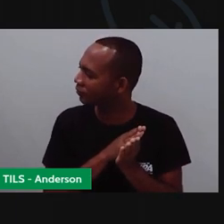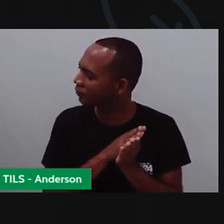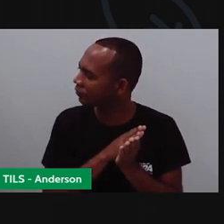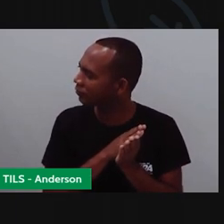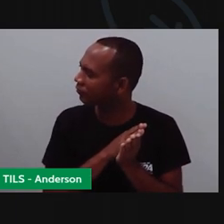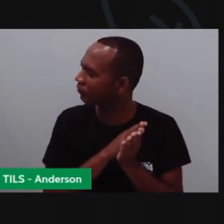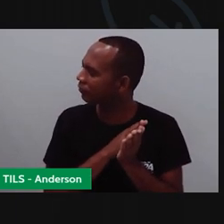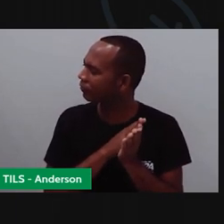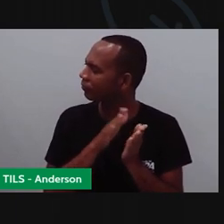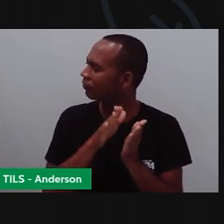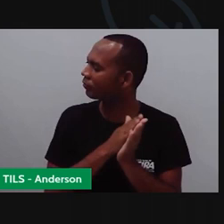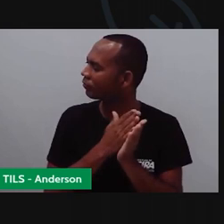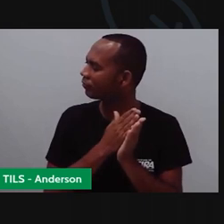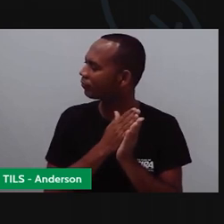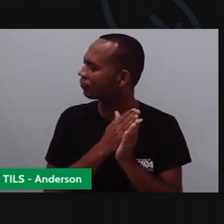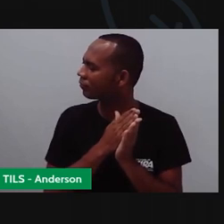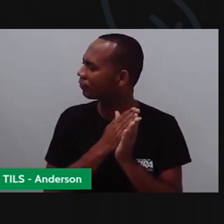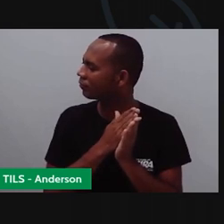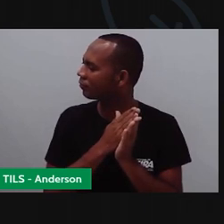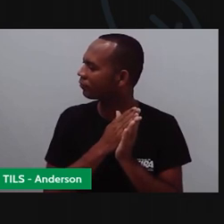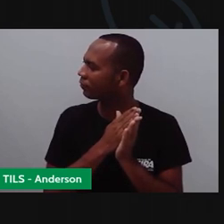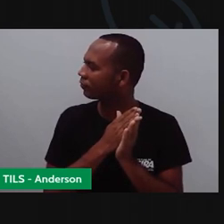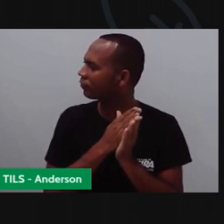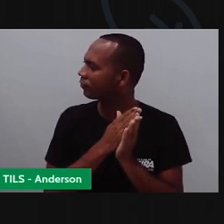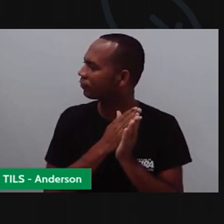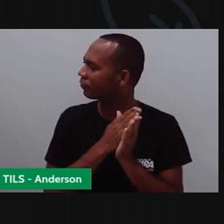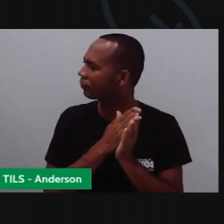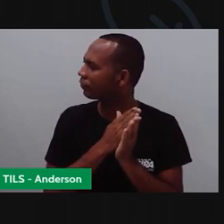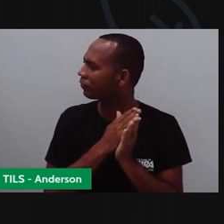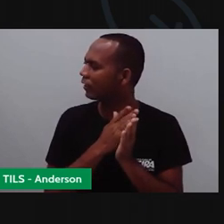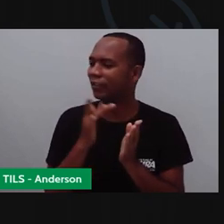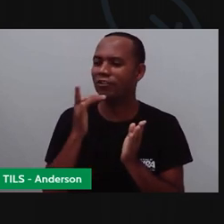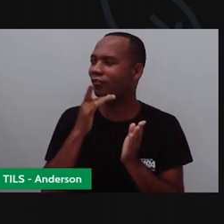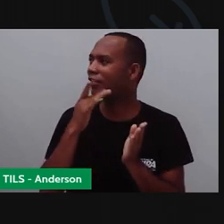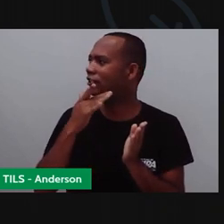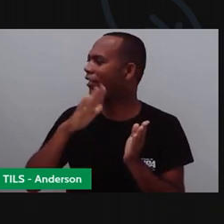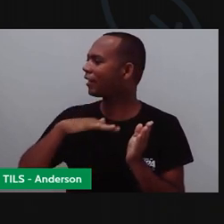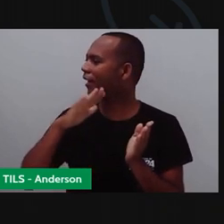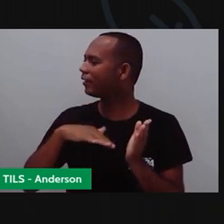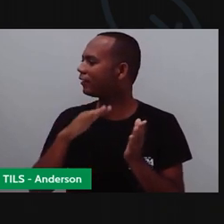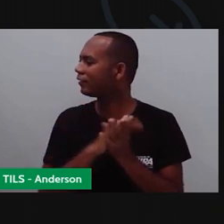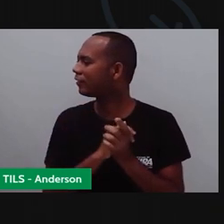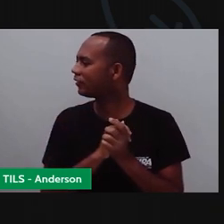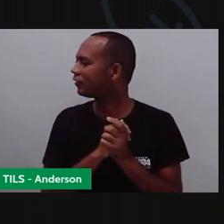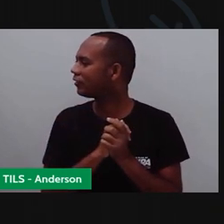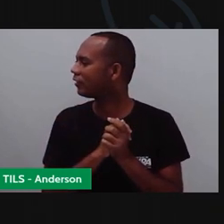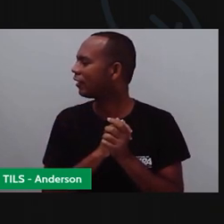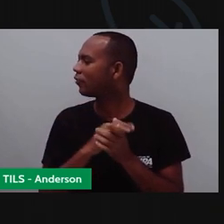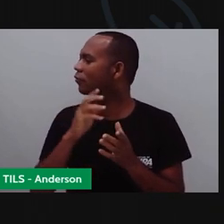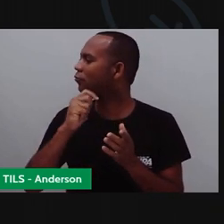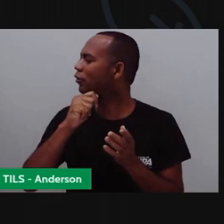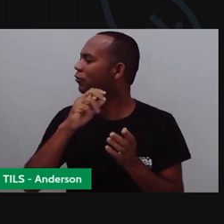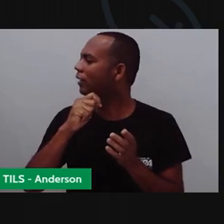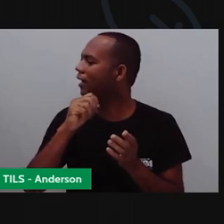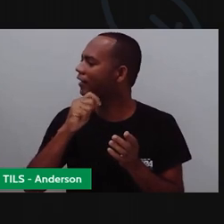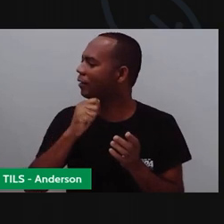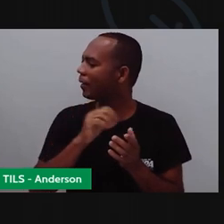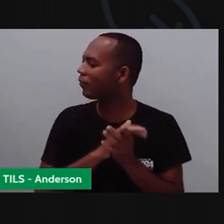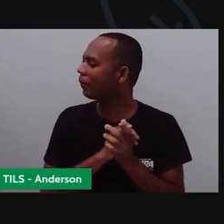aqui e a manteiga que tá onde no topo mapa Nosso Lanche